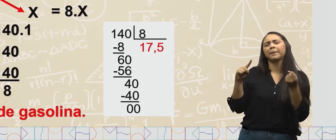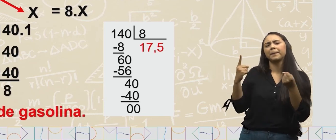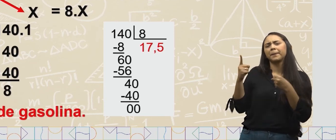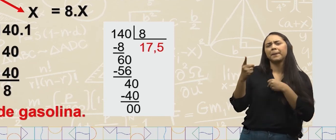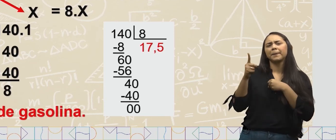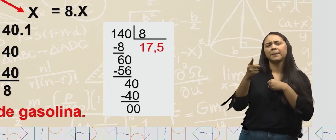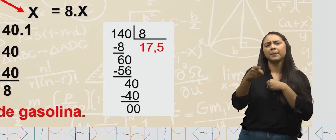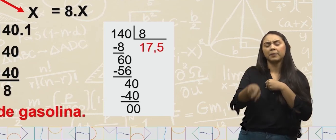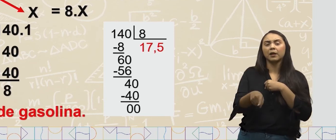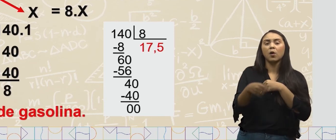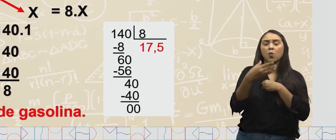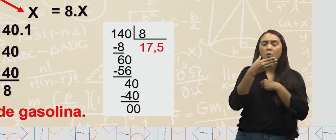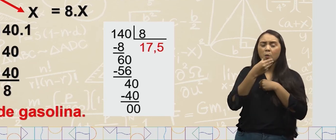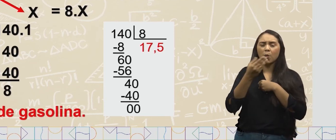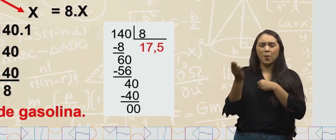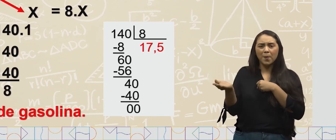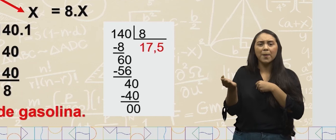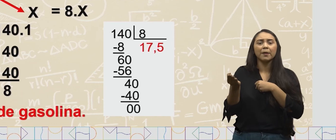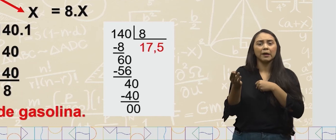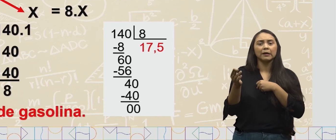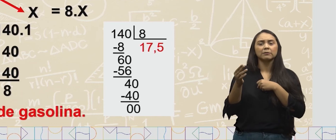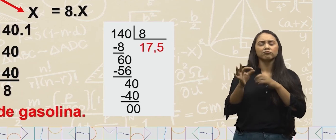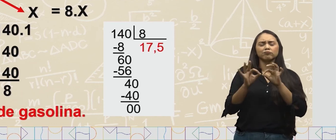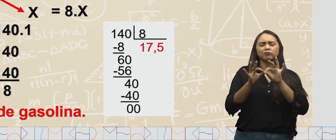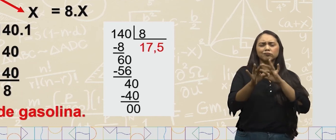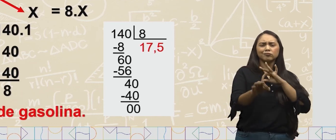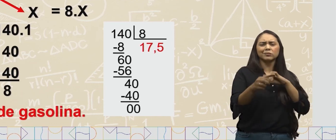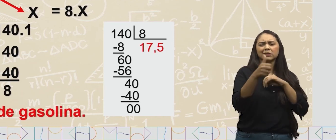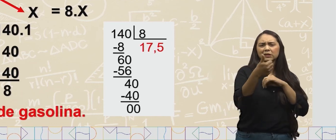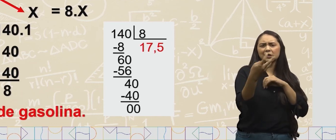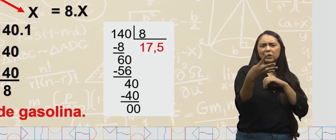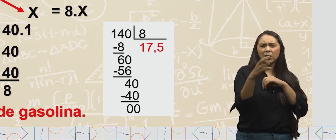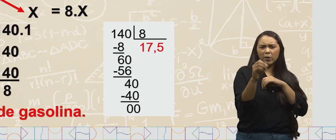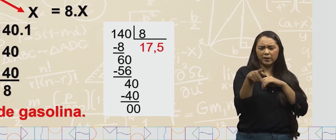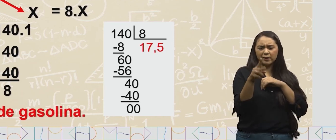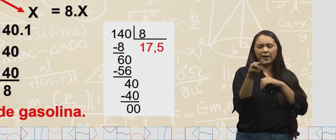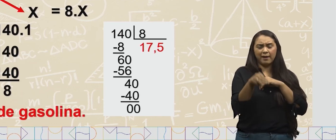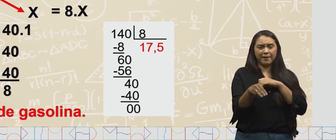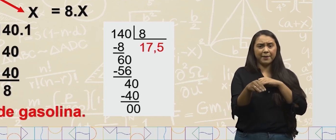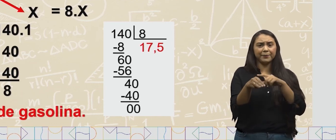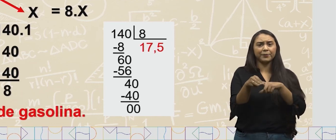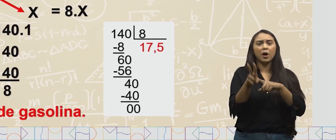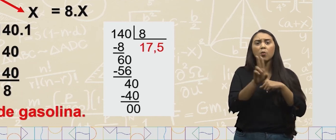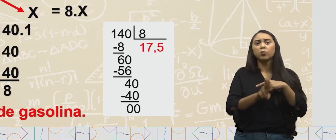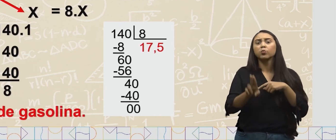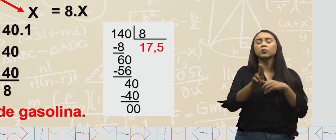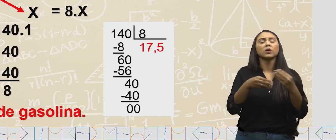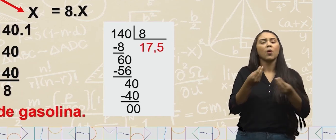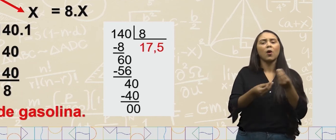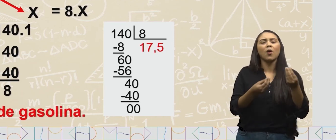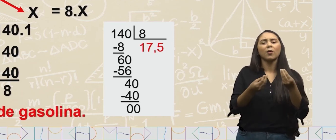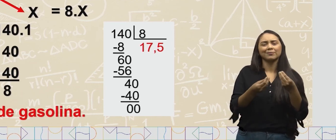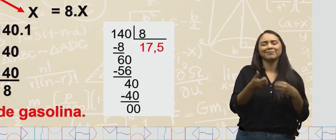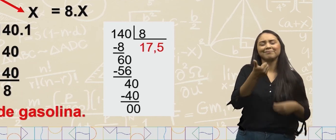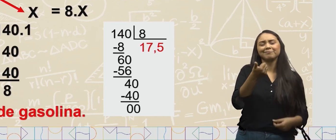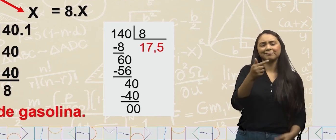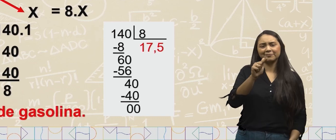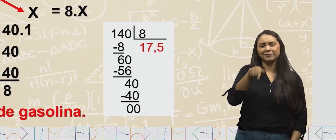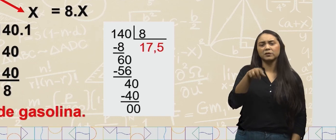amigo Marcelo, depois de percorrer 140 quilômetros, ele gastou